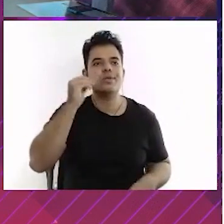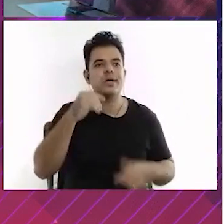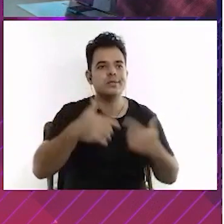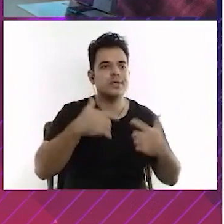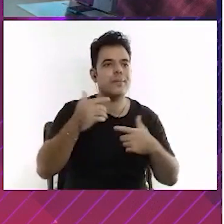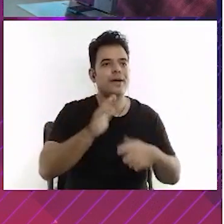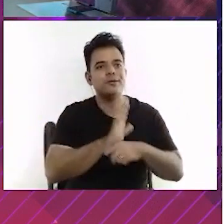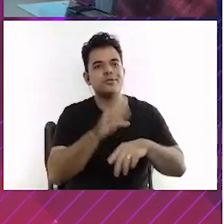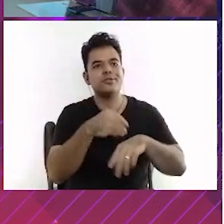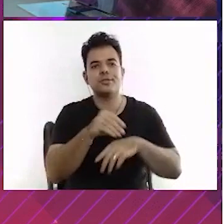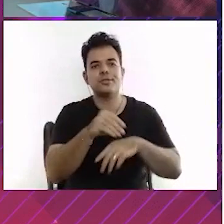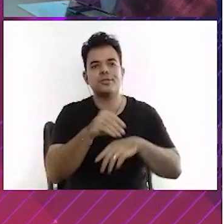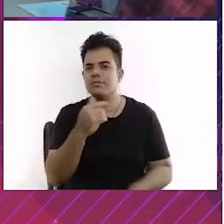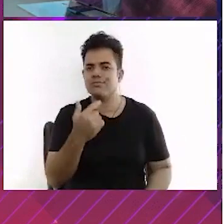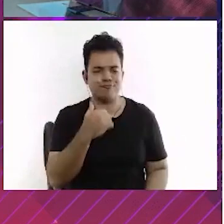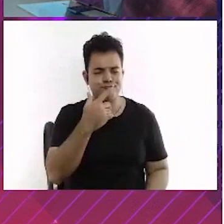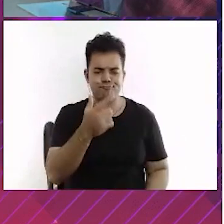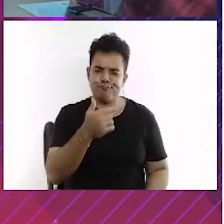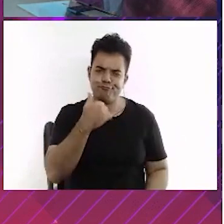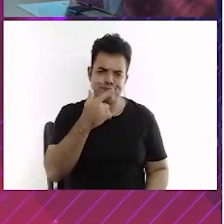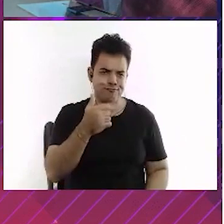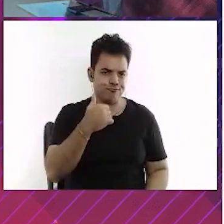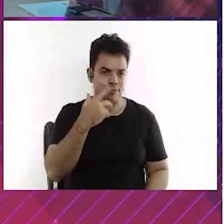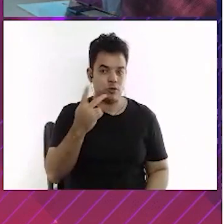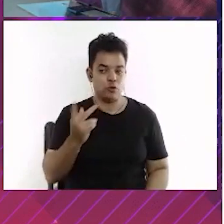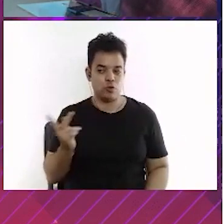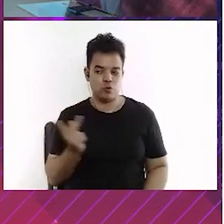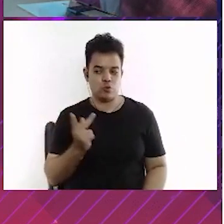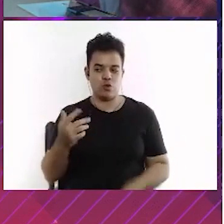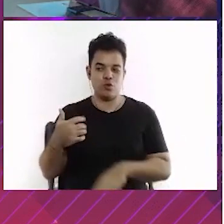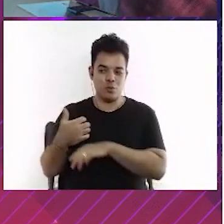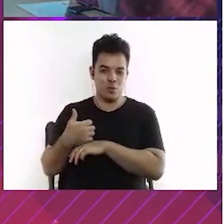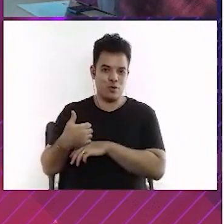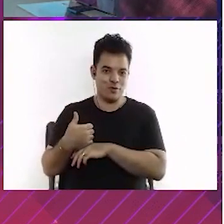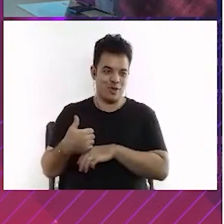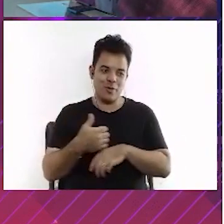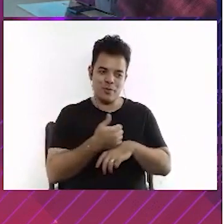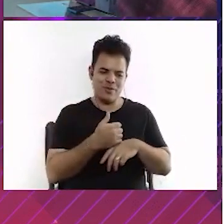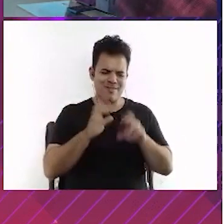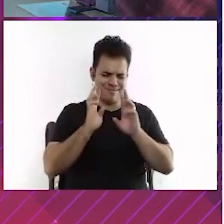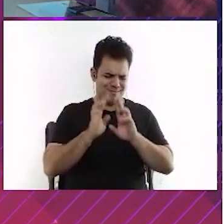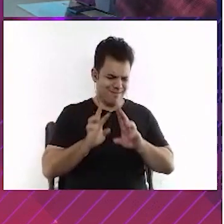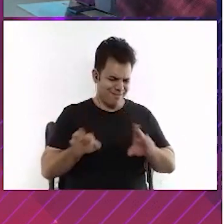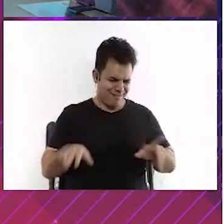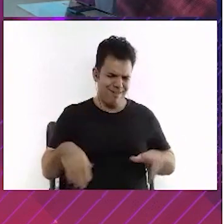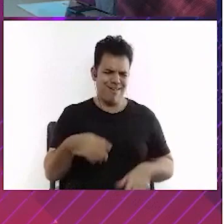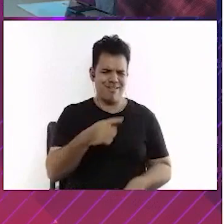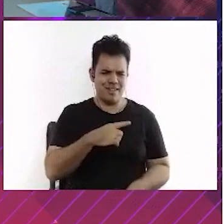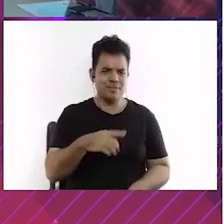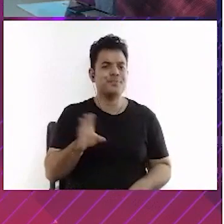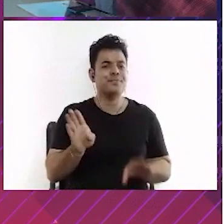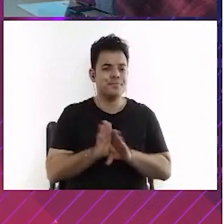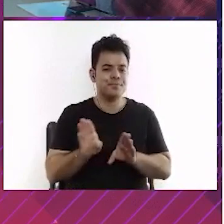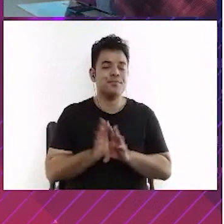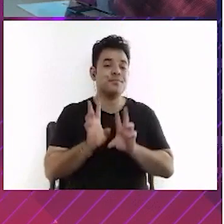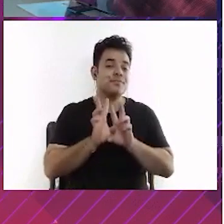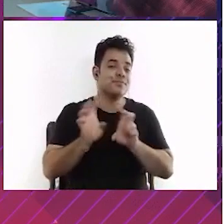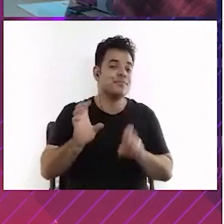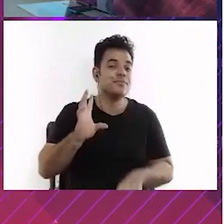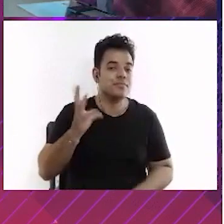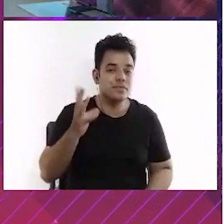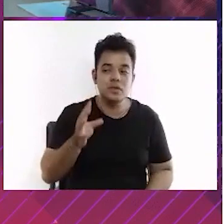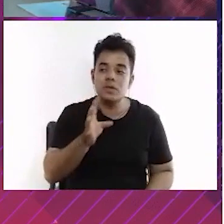trabalhadas. Mas aqui, entre os profissionais de saúde, observamos que tinham várias. Entre elas, questões relacionadas ao